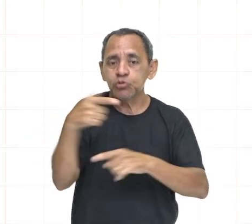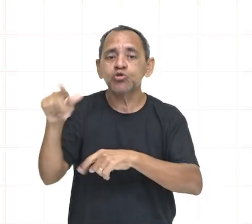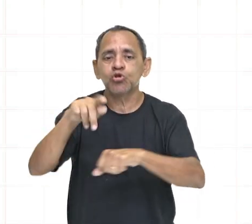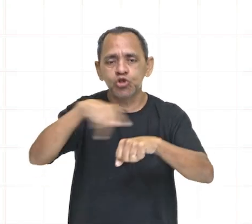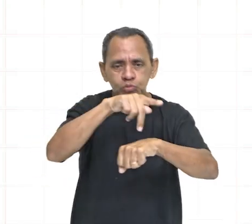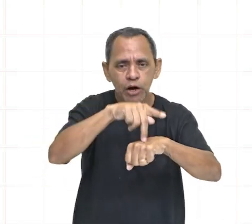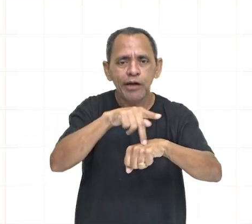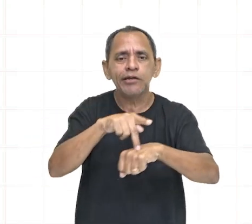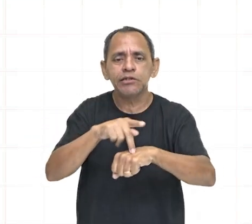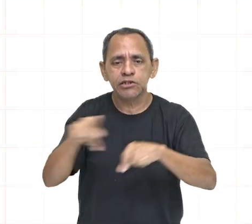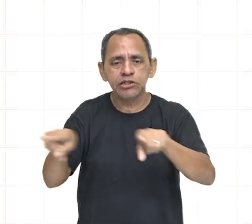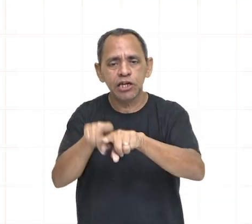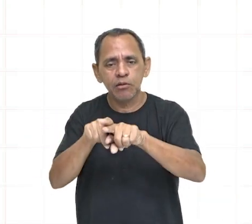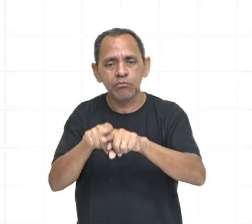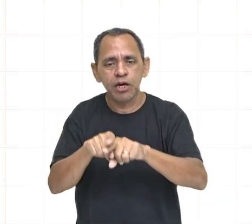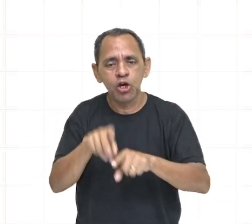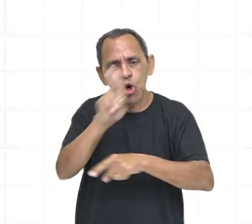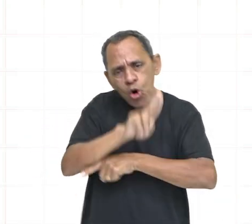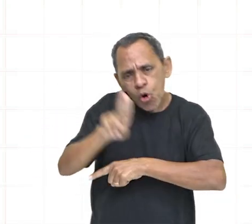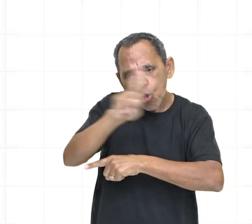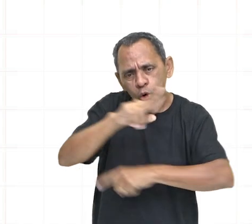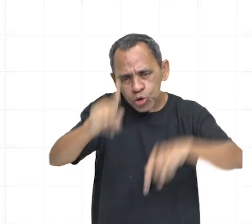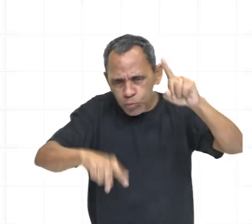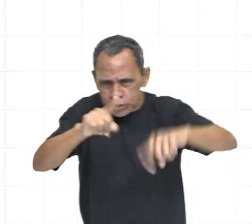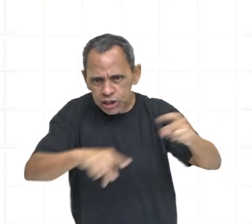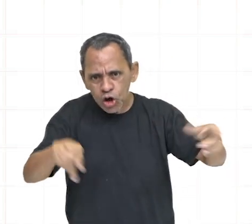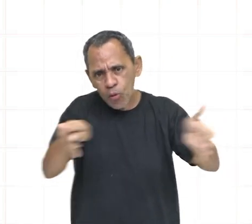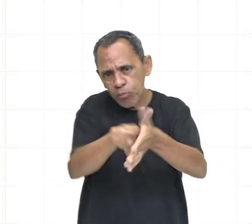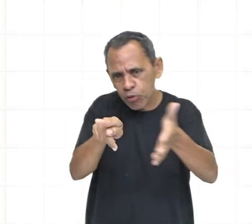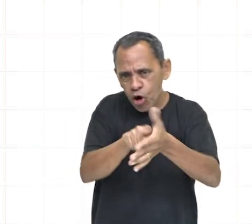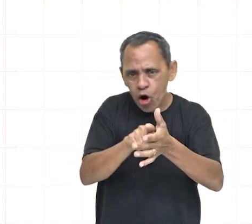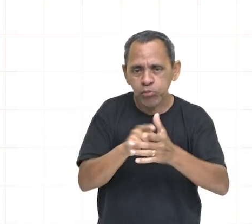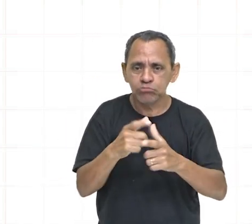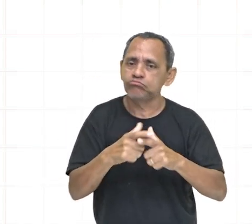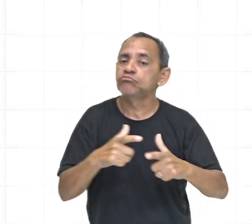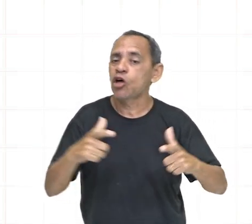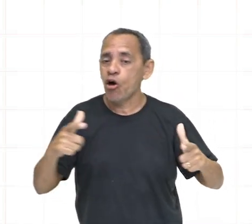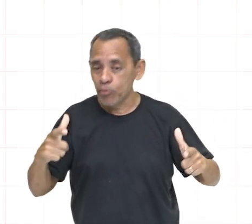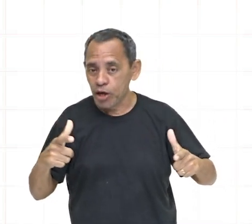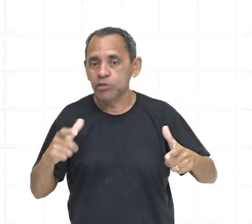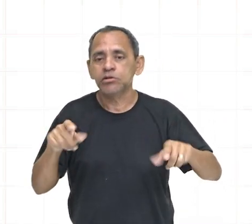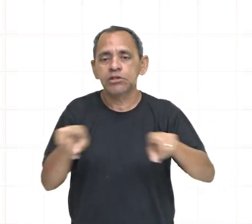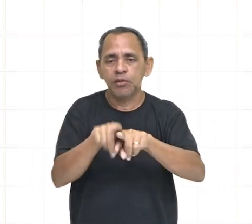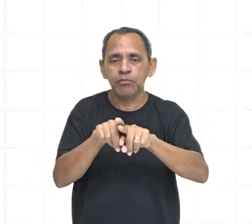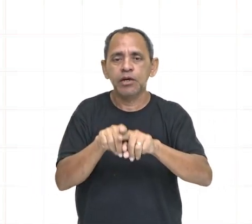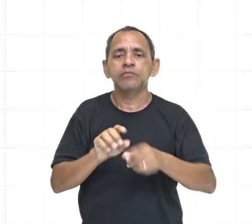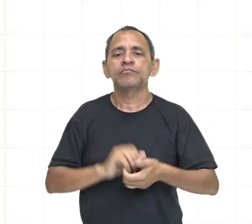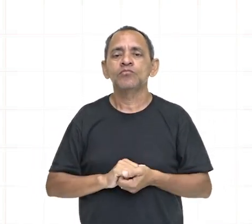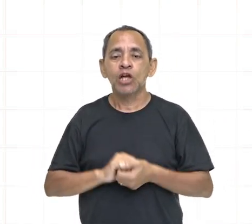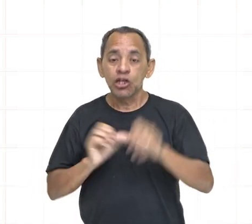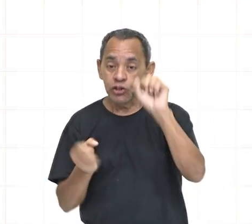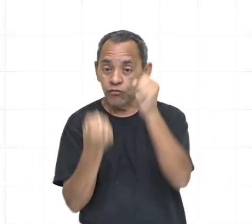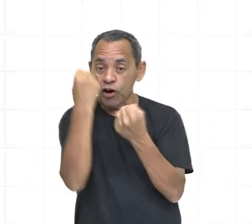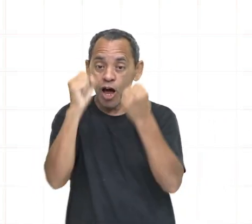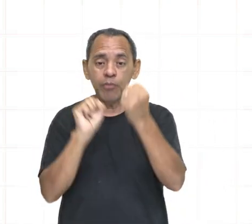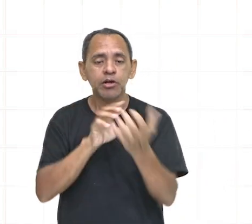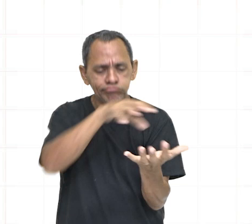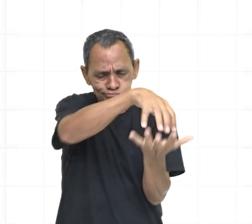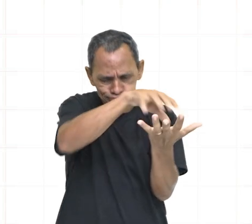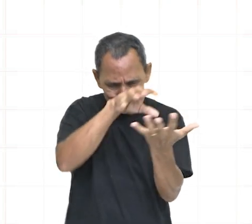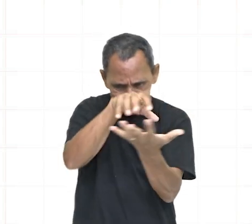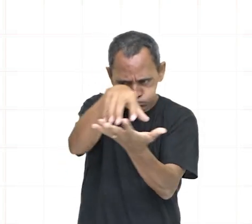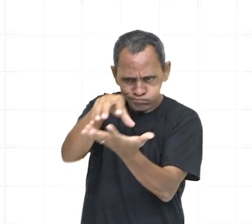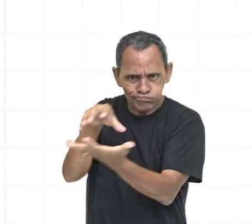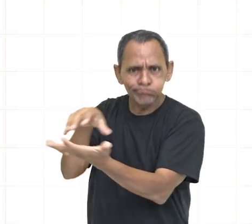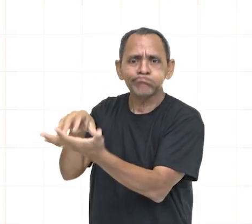processo de produção agrícola e um aumento expressivo do número de fábricas na produção agrícola. A